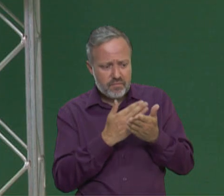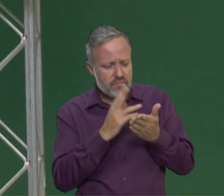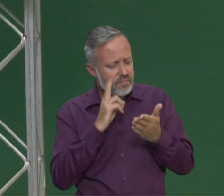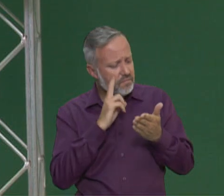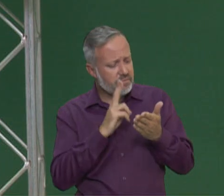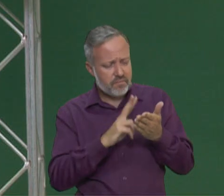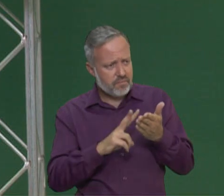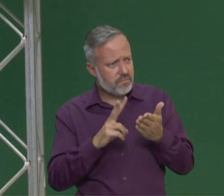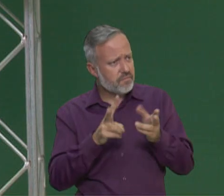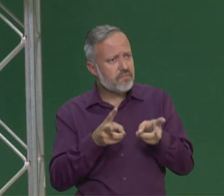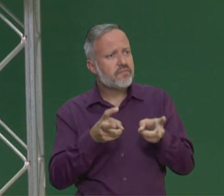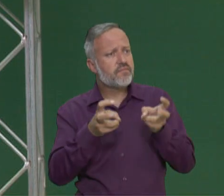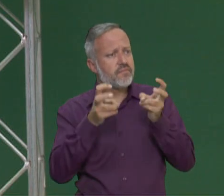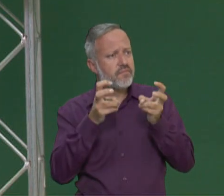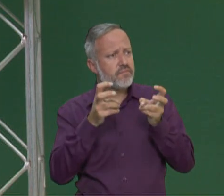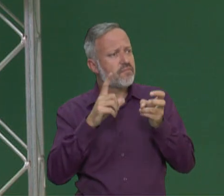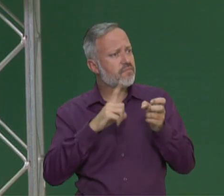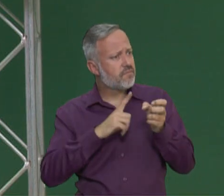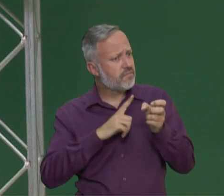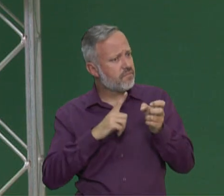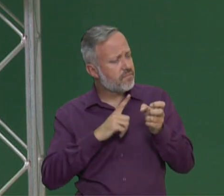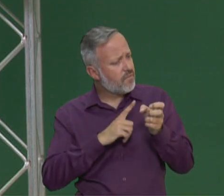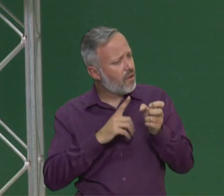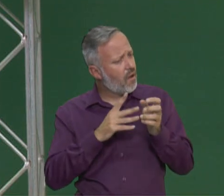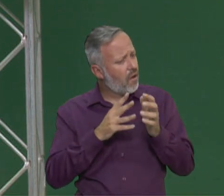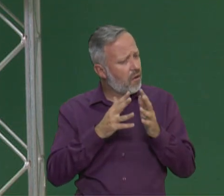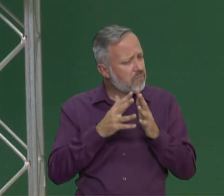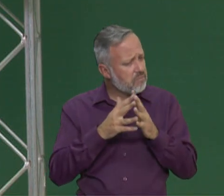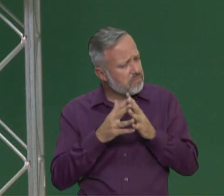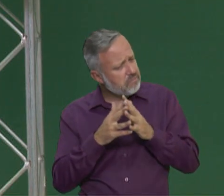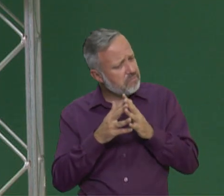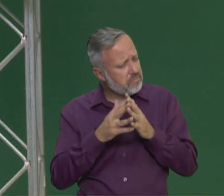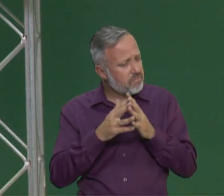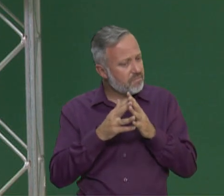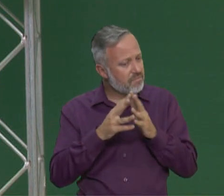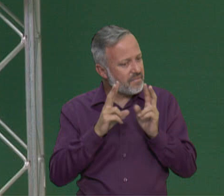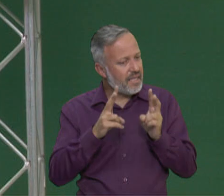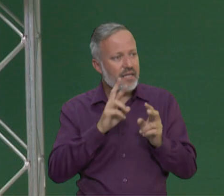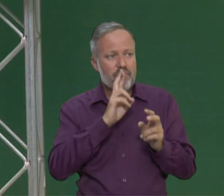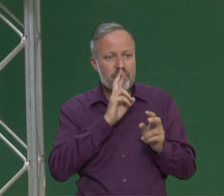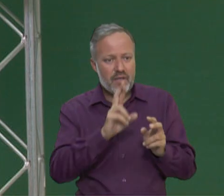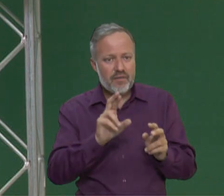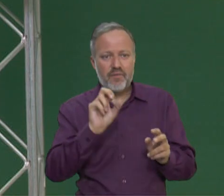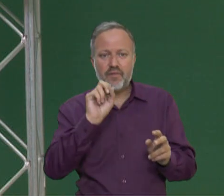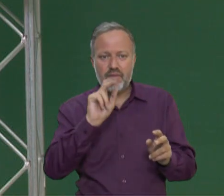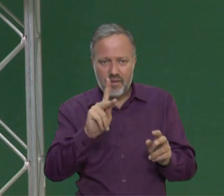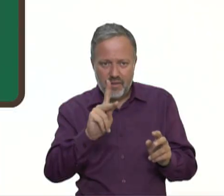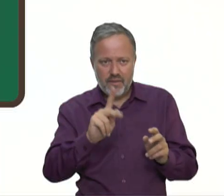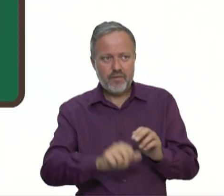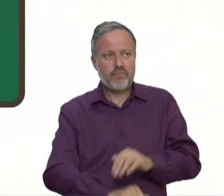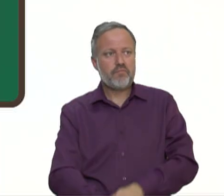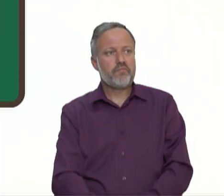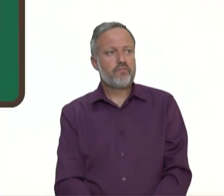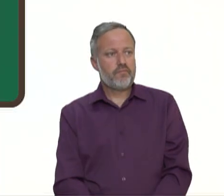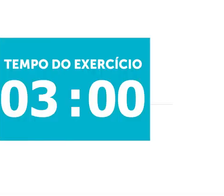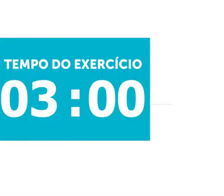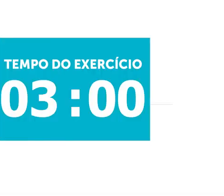releia, perceba se tem algo de estranho ou não e então responda. Tempo para você.